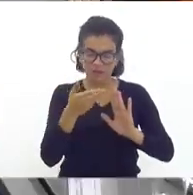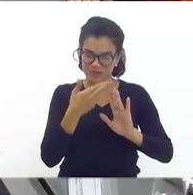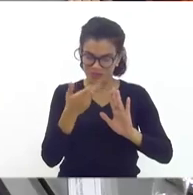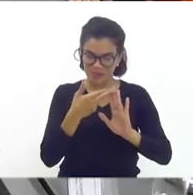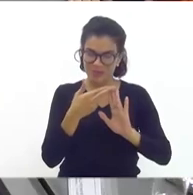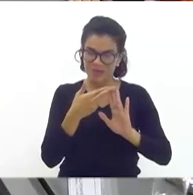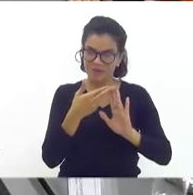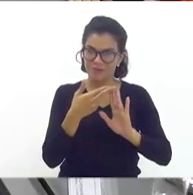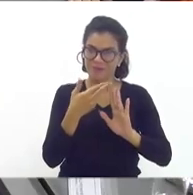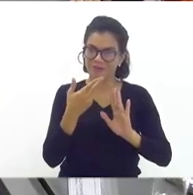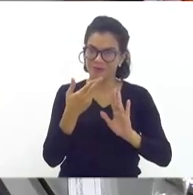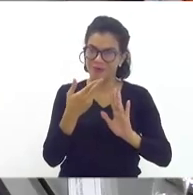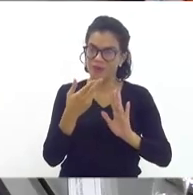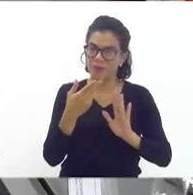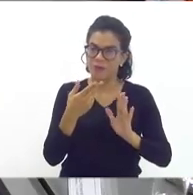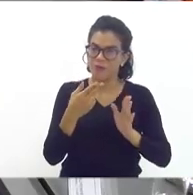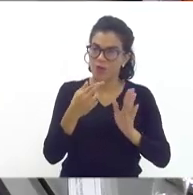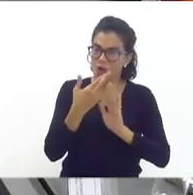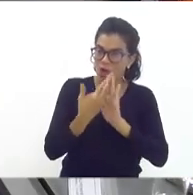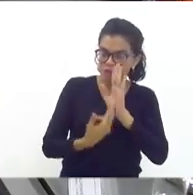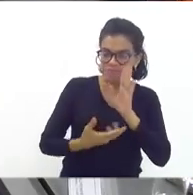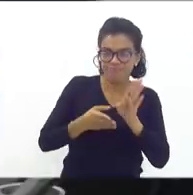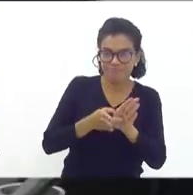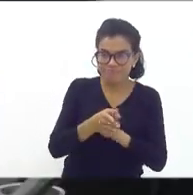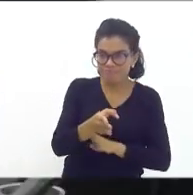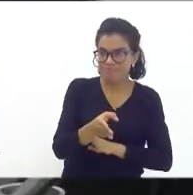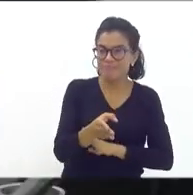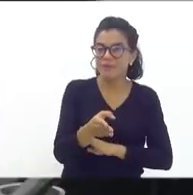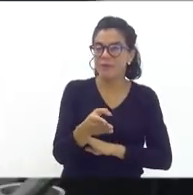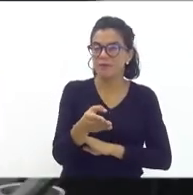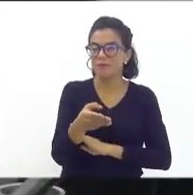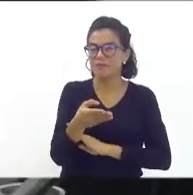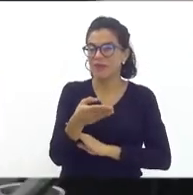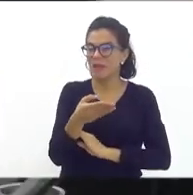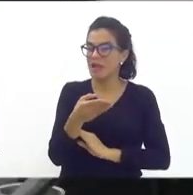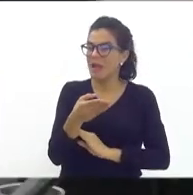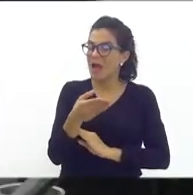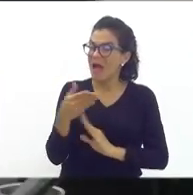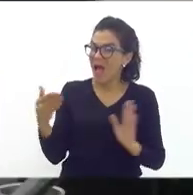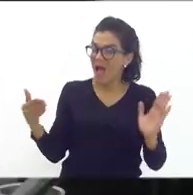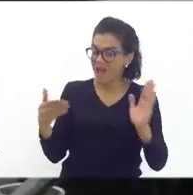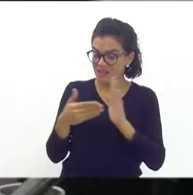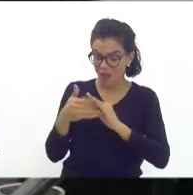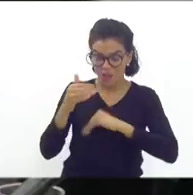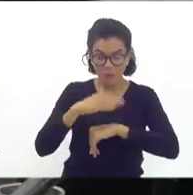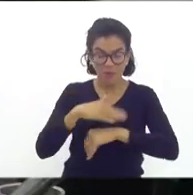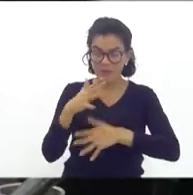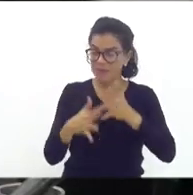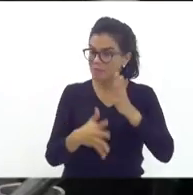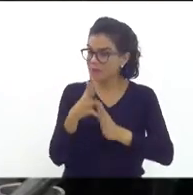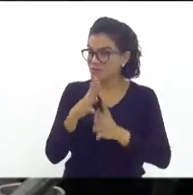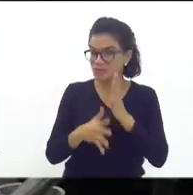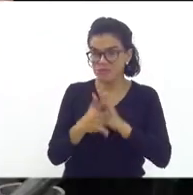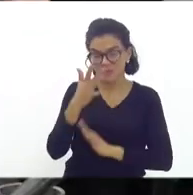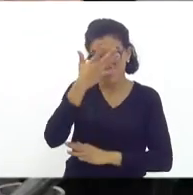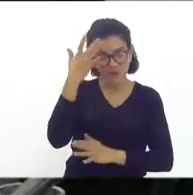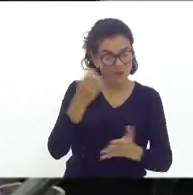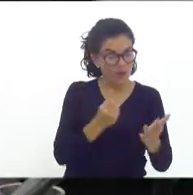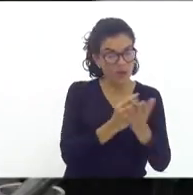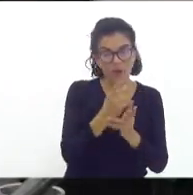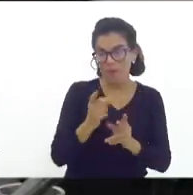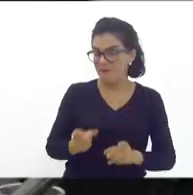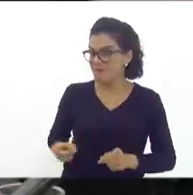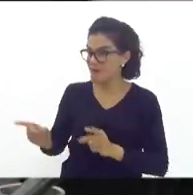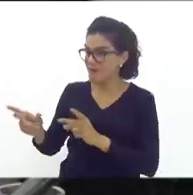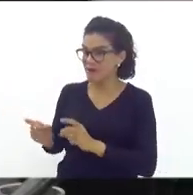baixou essa norma normativa essa introdução normativa até o momento está prejudicando alguns revendedores porque a Natu